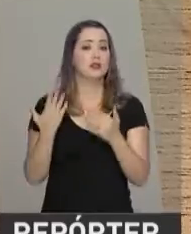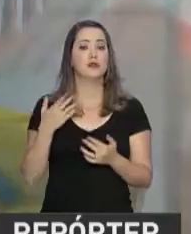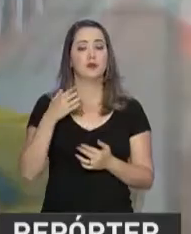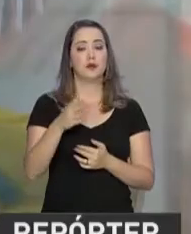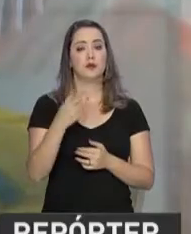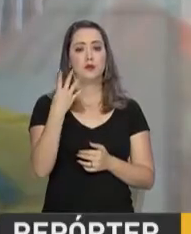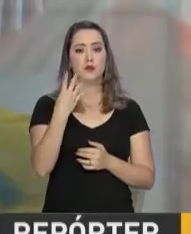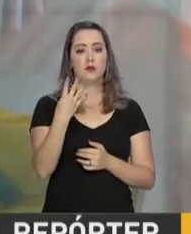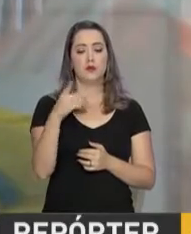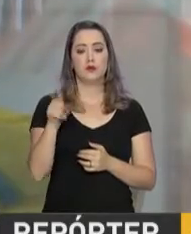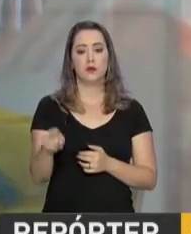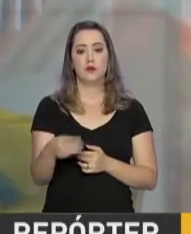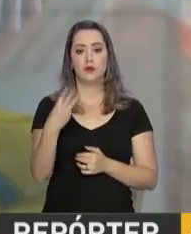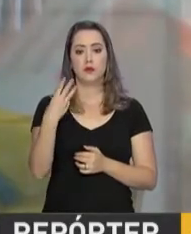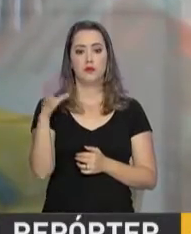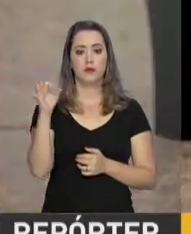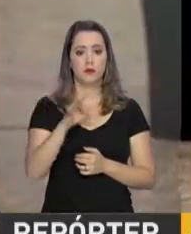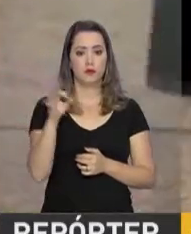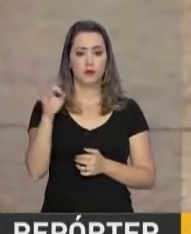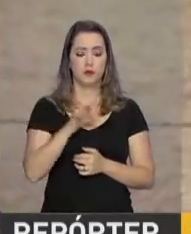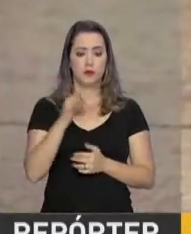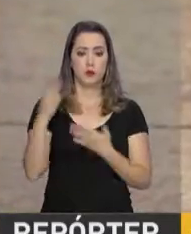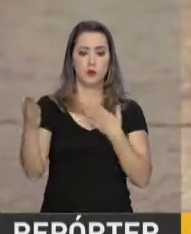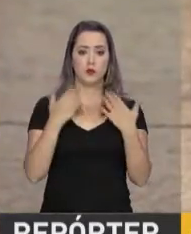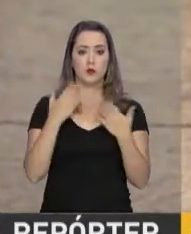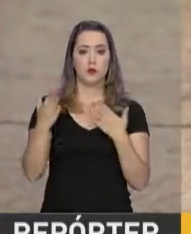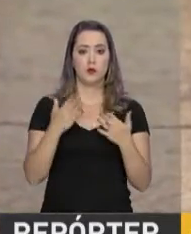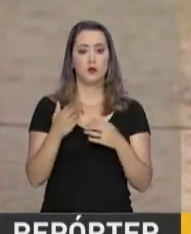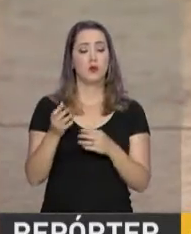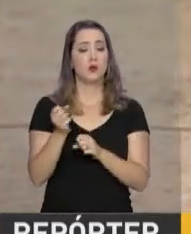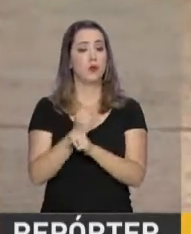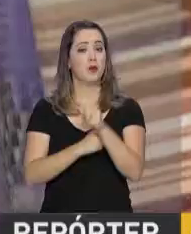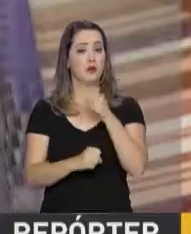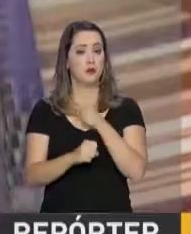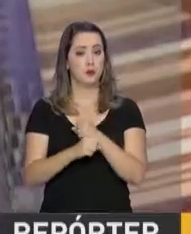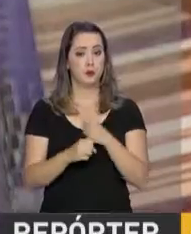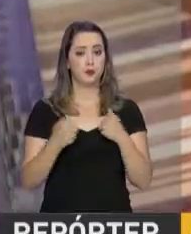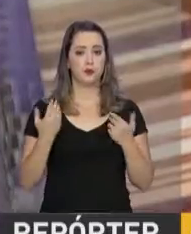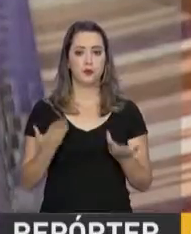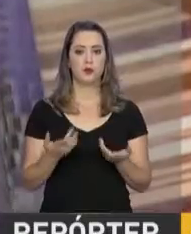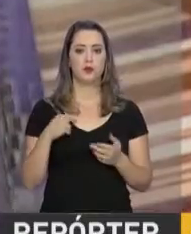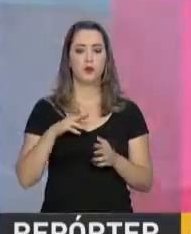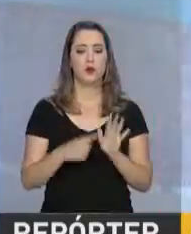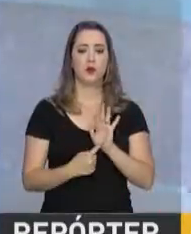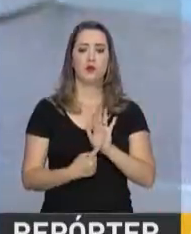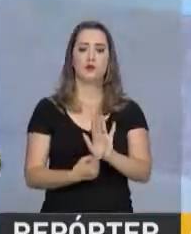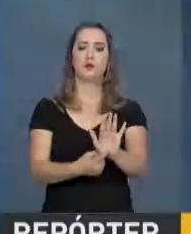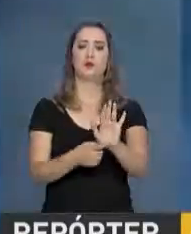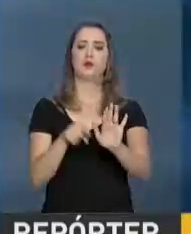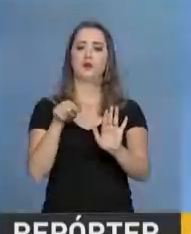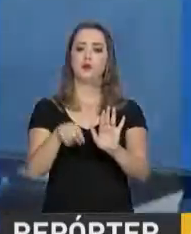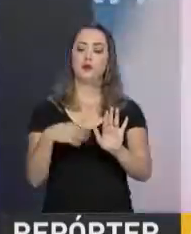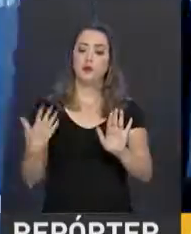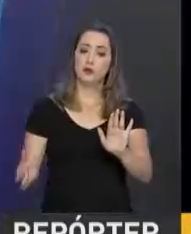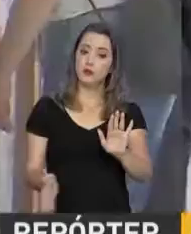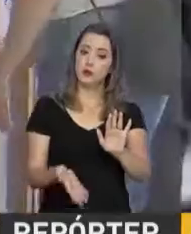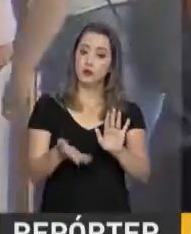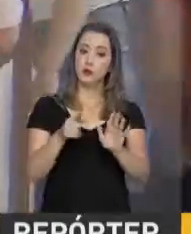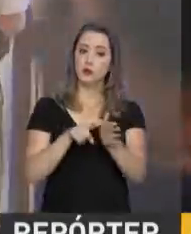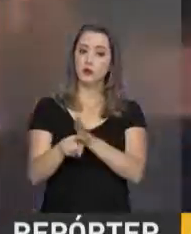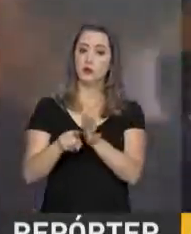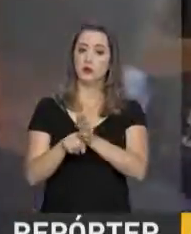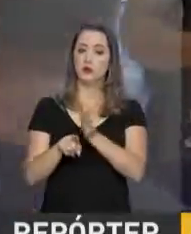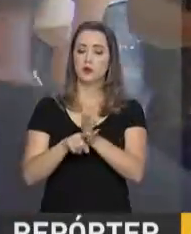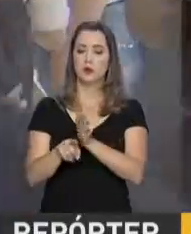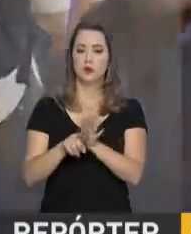de 4,3 por cento em relação à data de 2017 é o que aponta um levantamento da confederação nacional